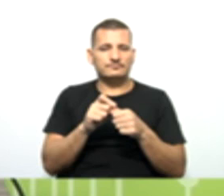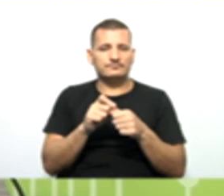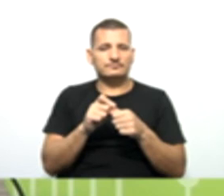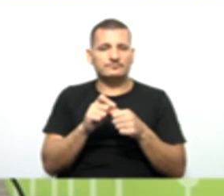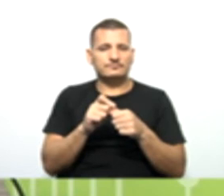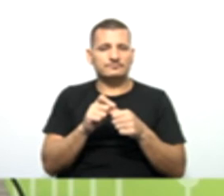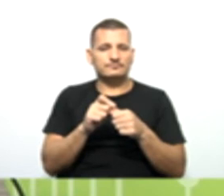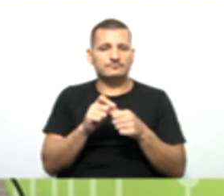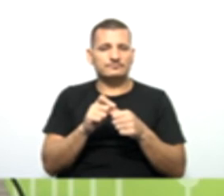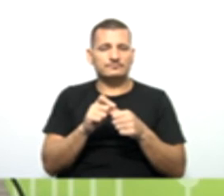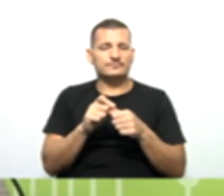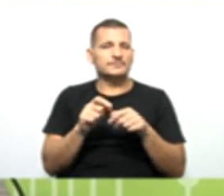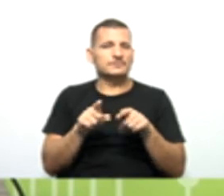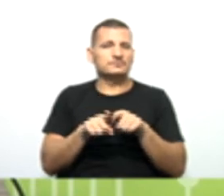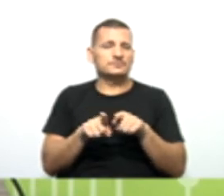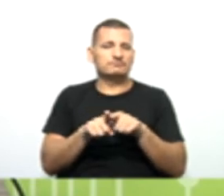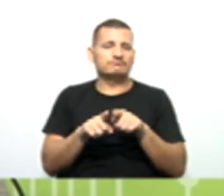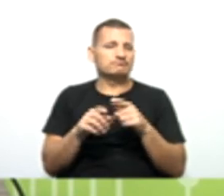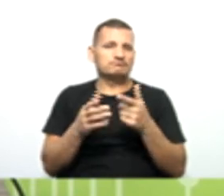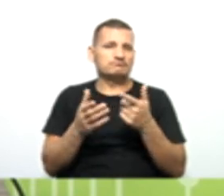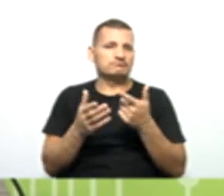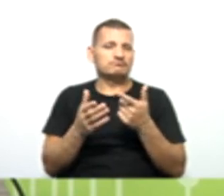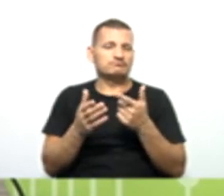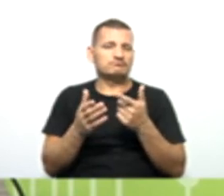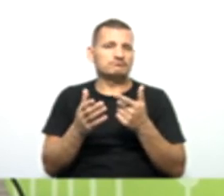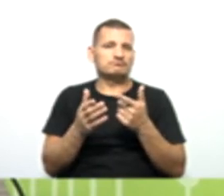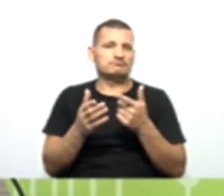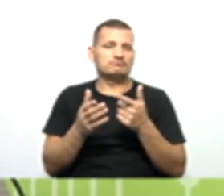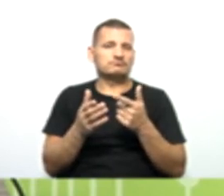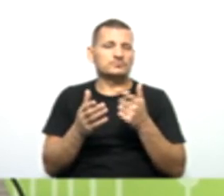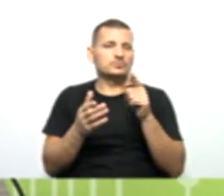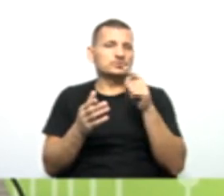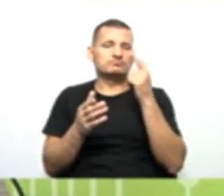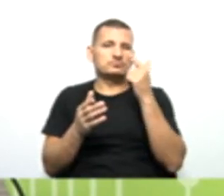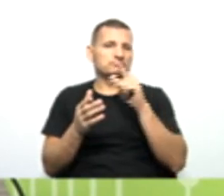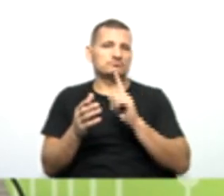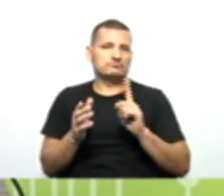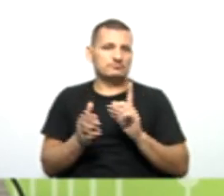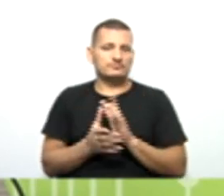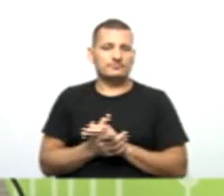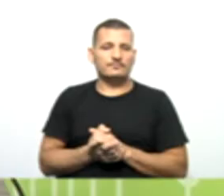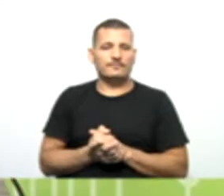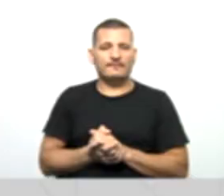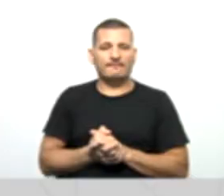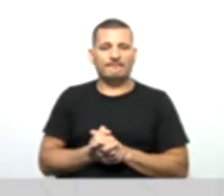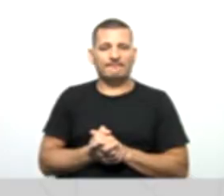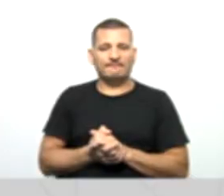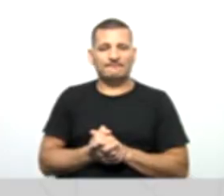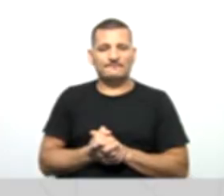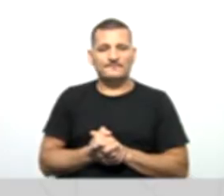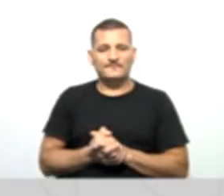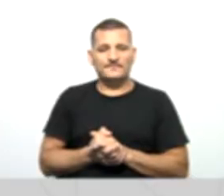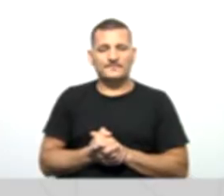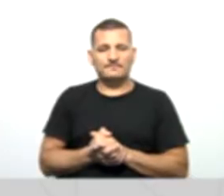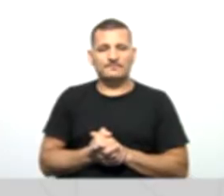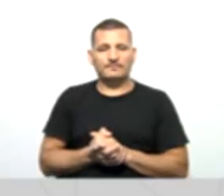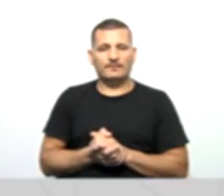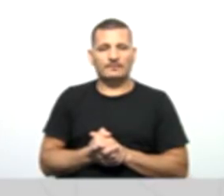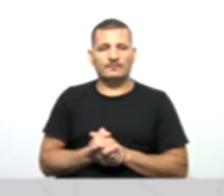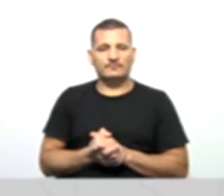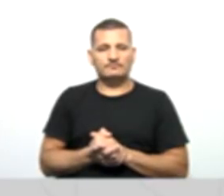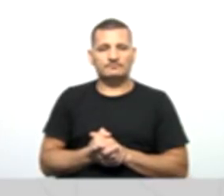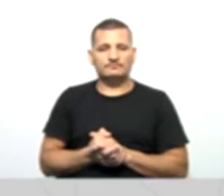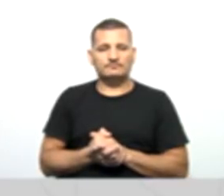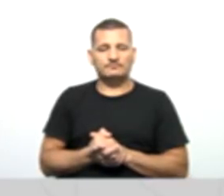esses podem não sair nem sequer do papel ou da ideia inicial. Ok, gente? Além disso, além